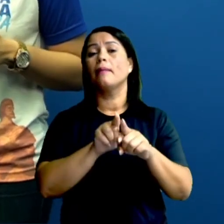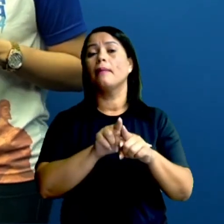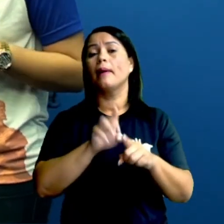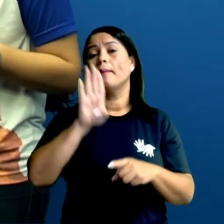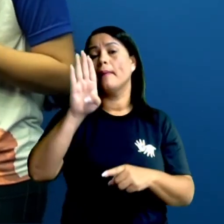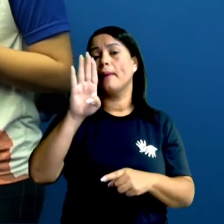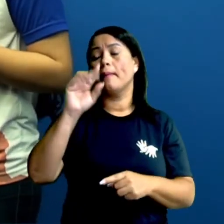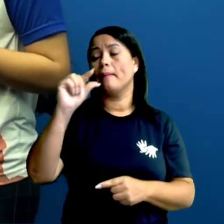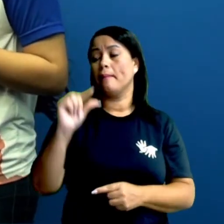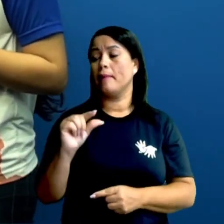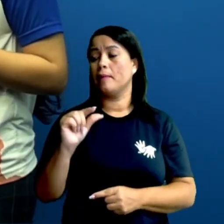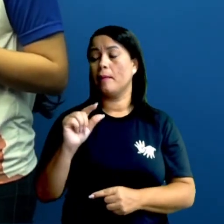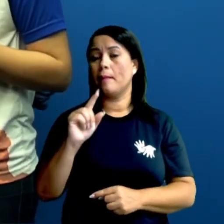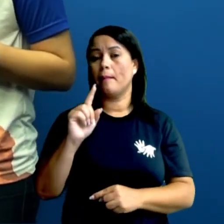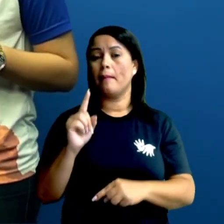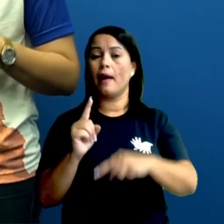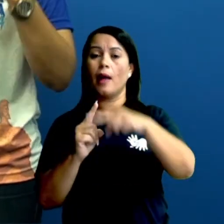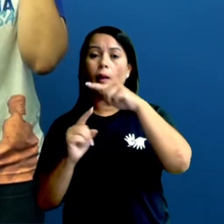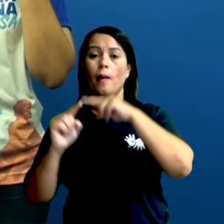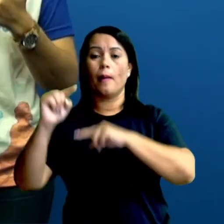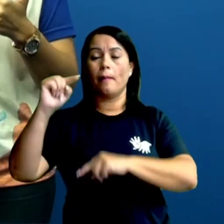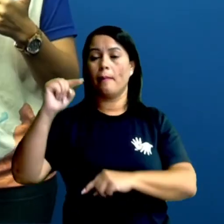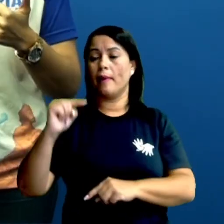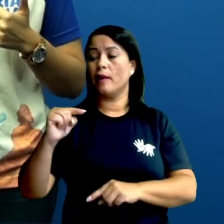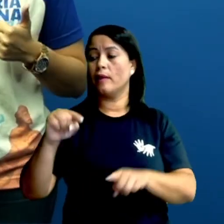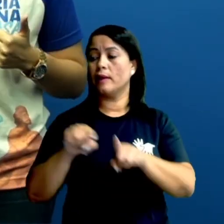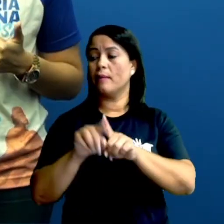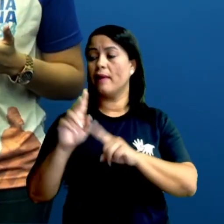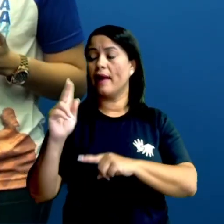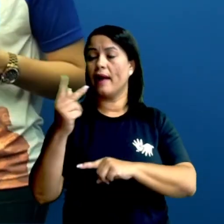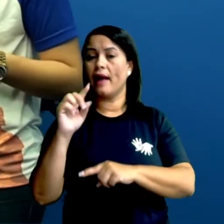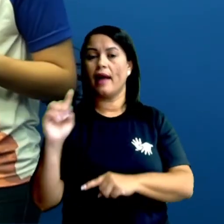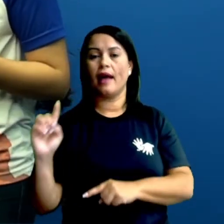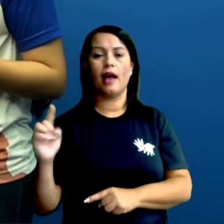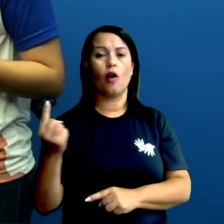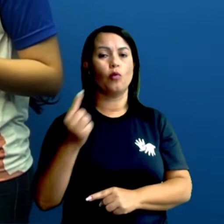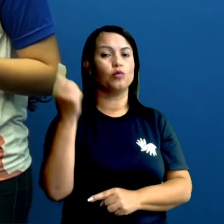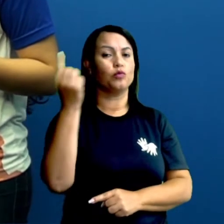B menor vezes H. H é o quê? A minha